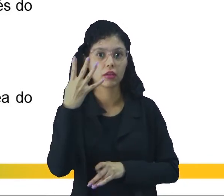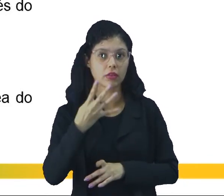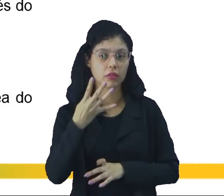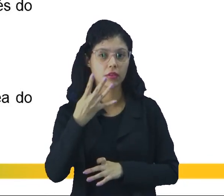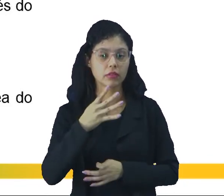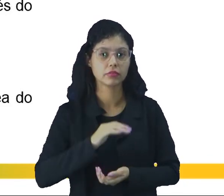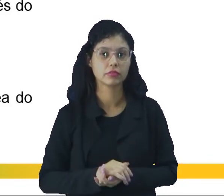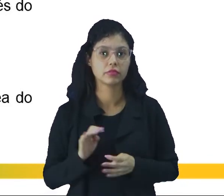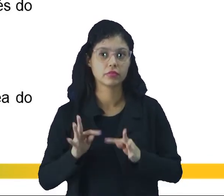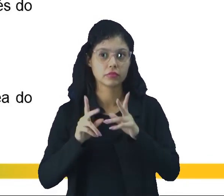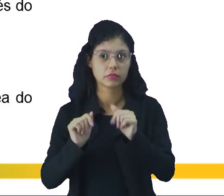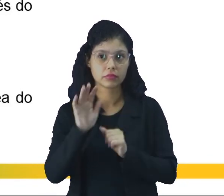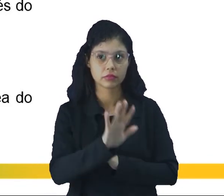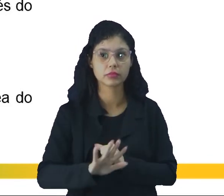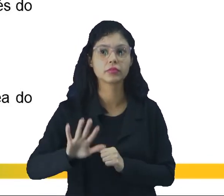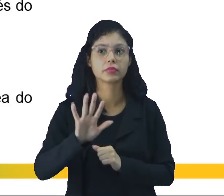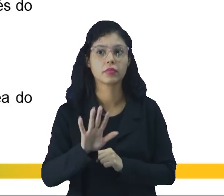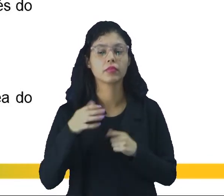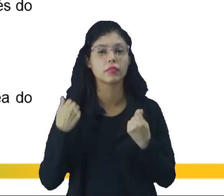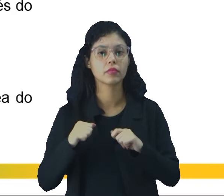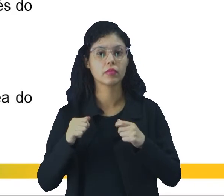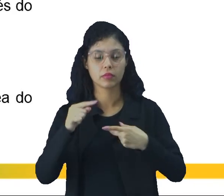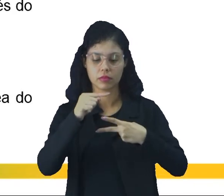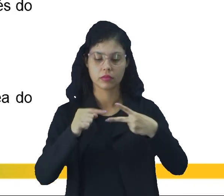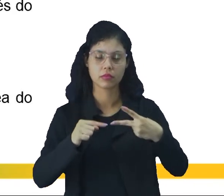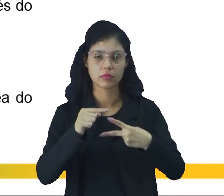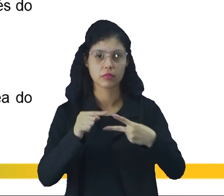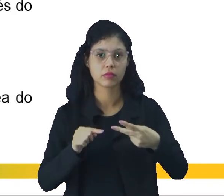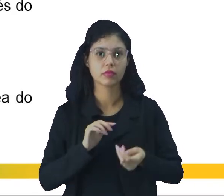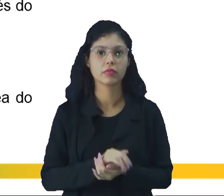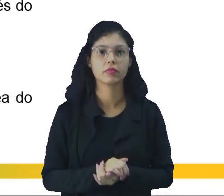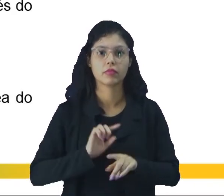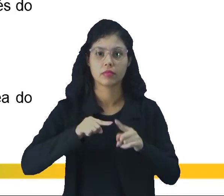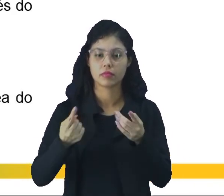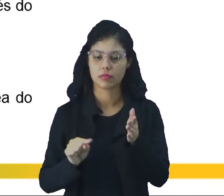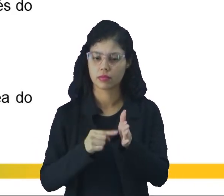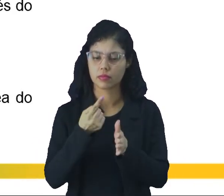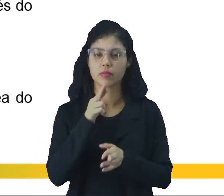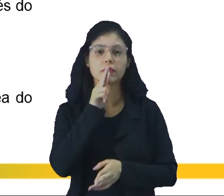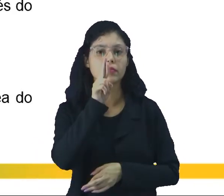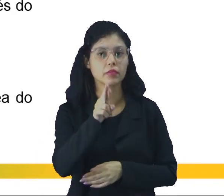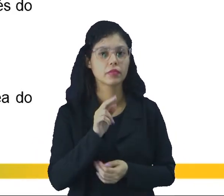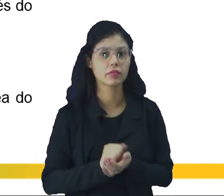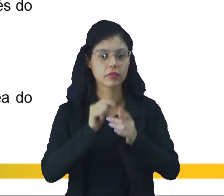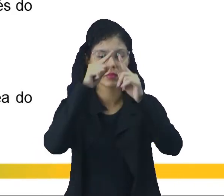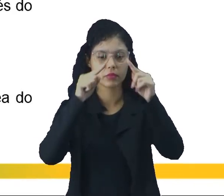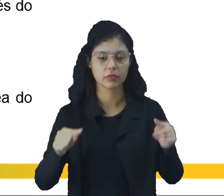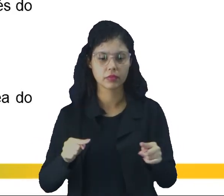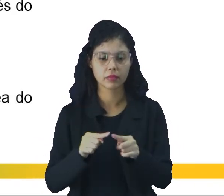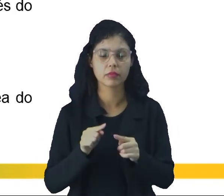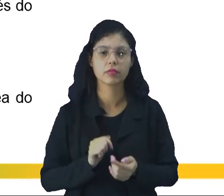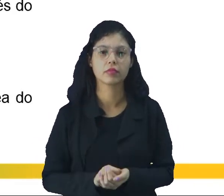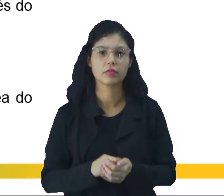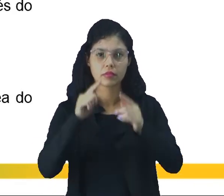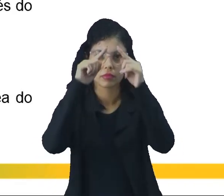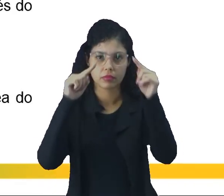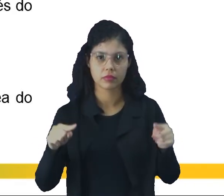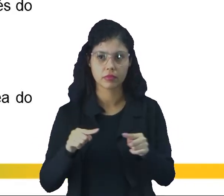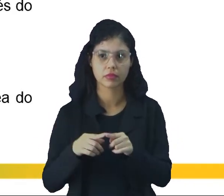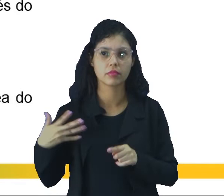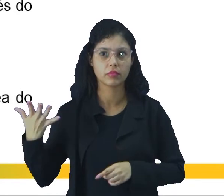ó, todo ele, isso aqui vai ser igual a 2. Mas primeiro vamos calcular a área do triângulo. Área do